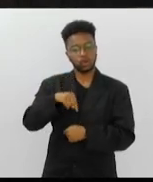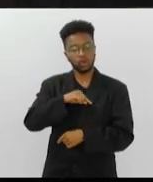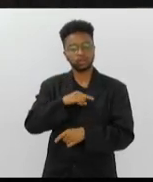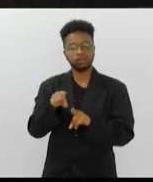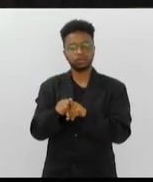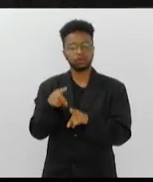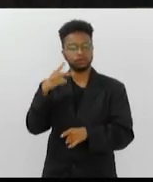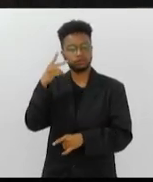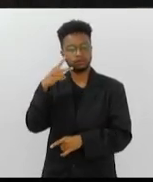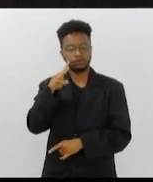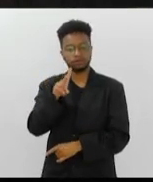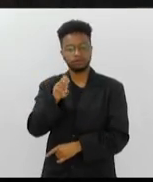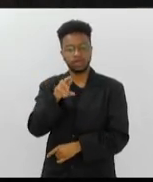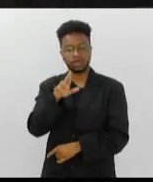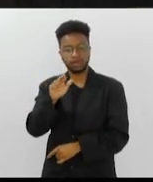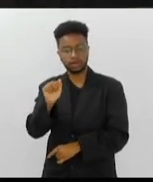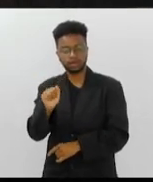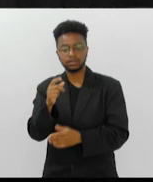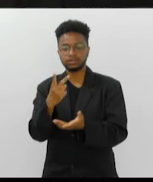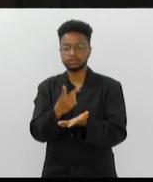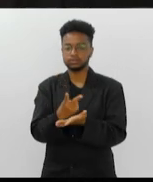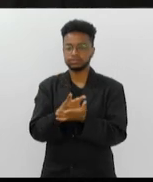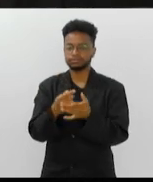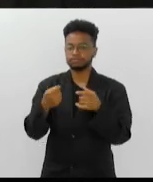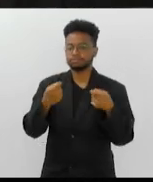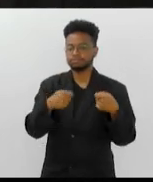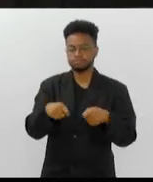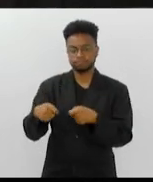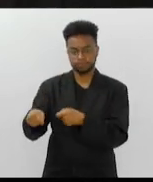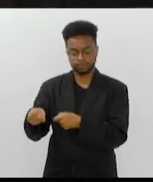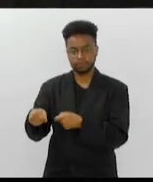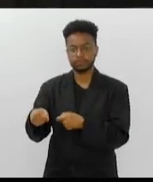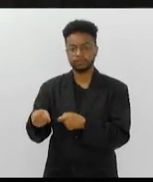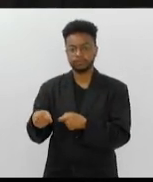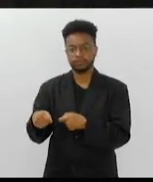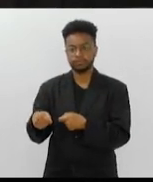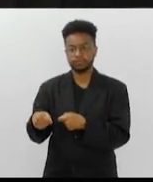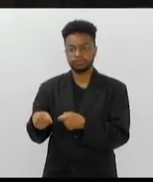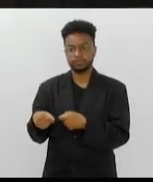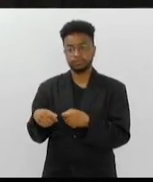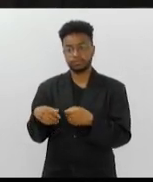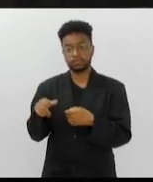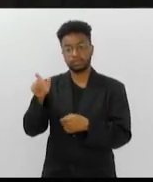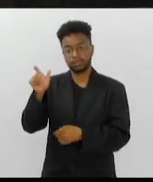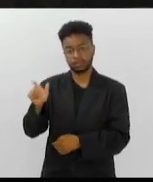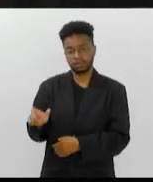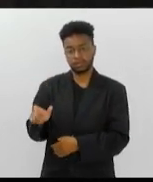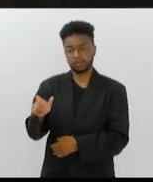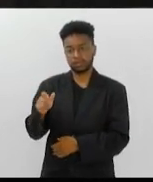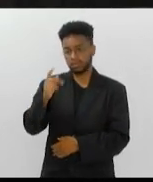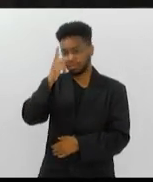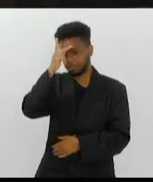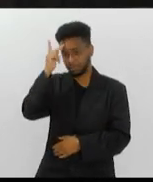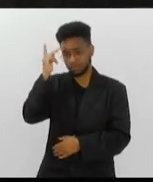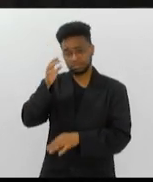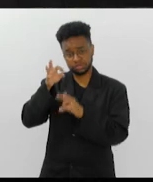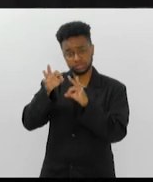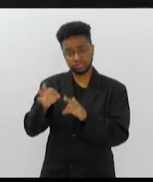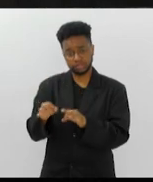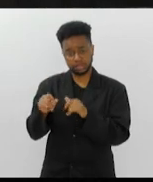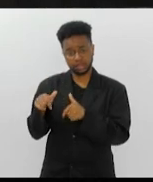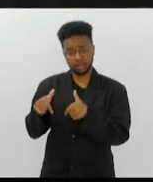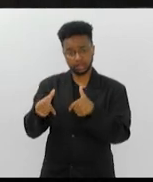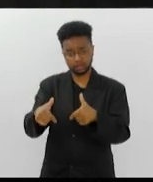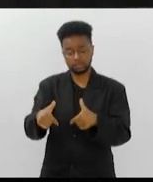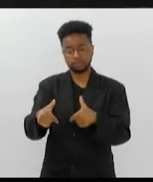Lins em todas as demandas que se houve necessidade, foi uma pessoa muito correta com